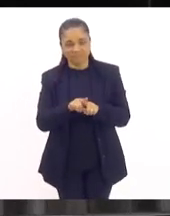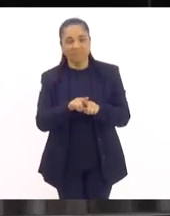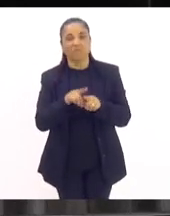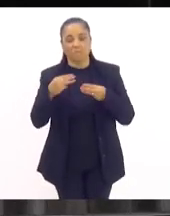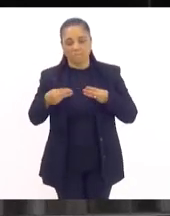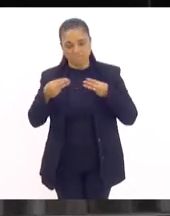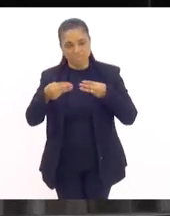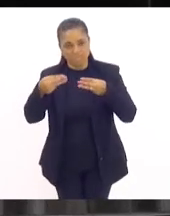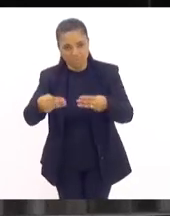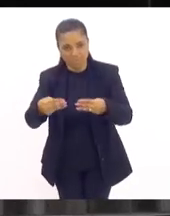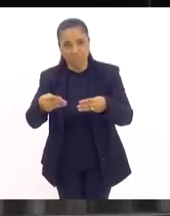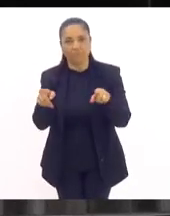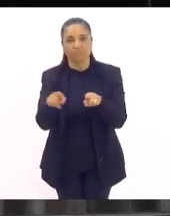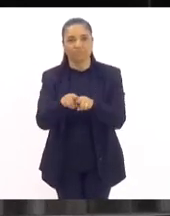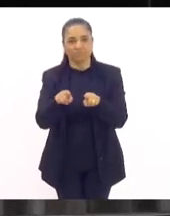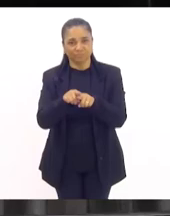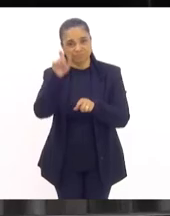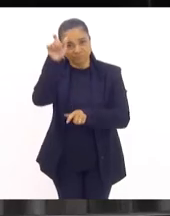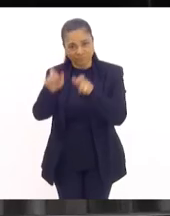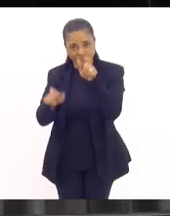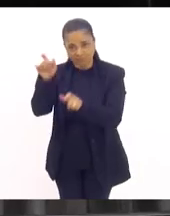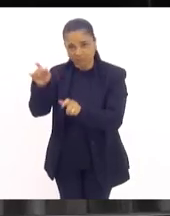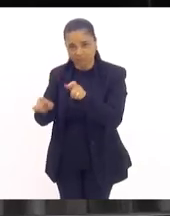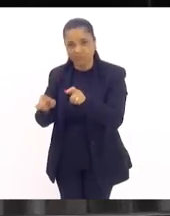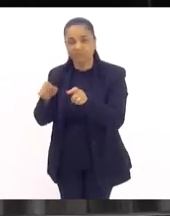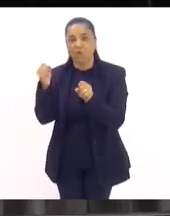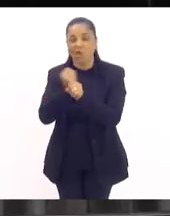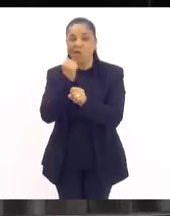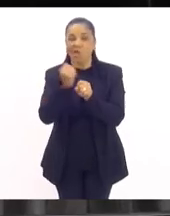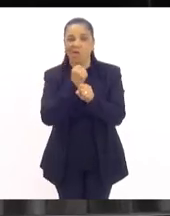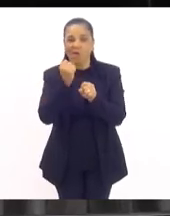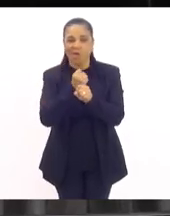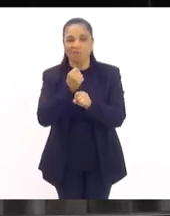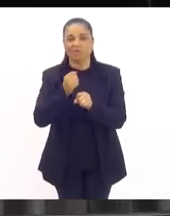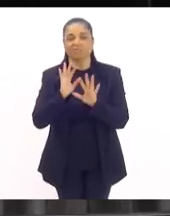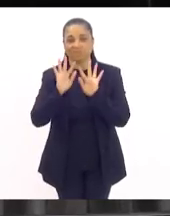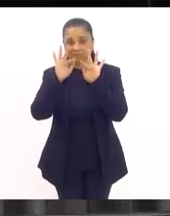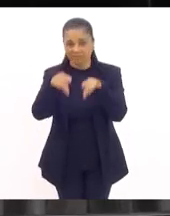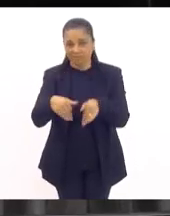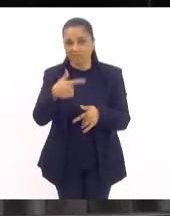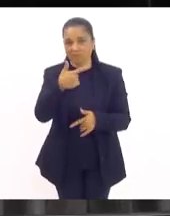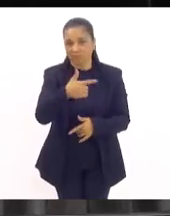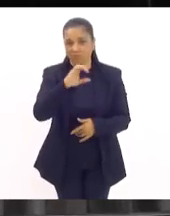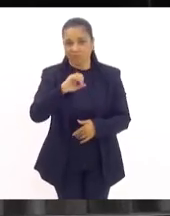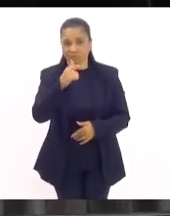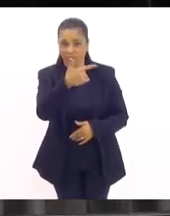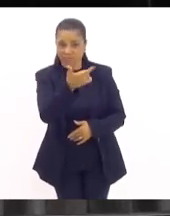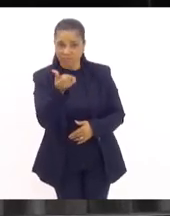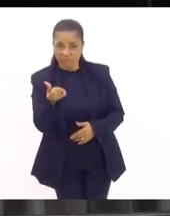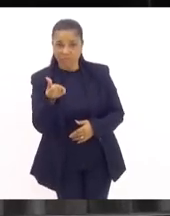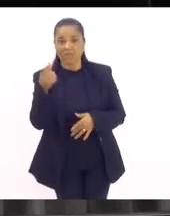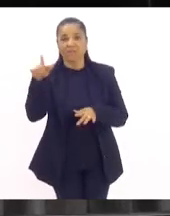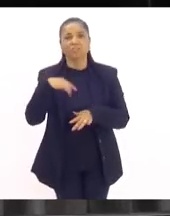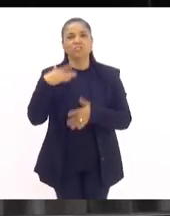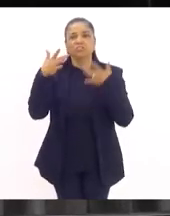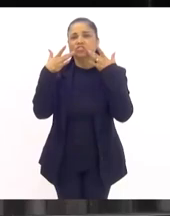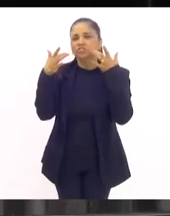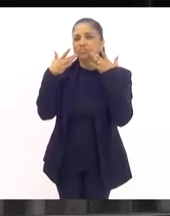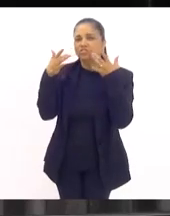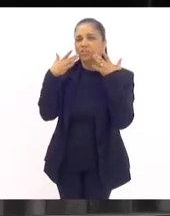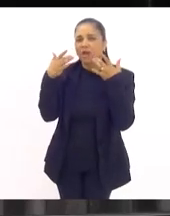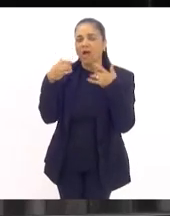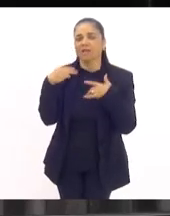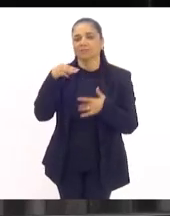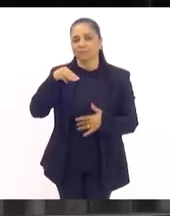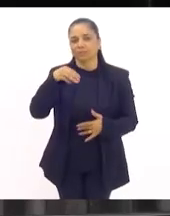para antecipar a conclusão das reformas para 2026. e em um evento no Teatro Municipal, aqui no